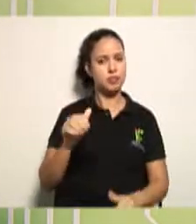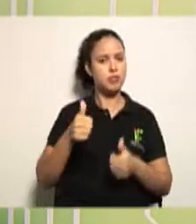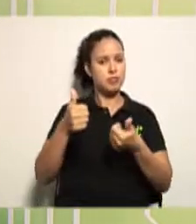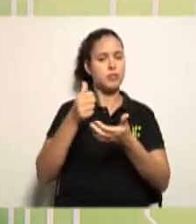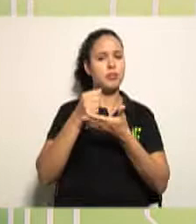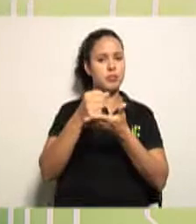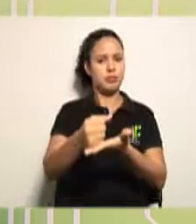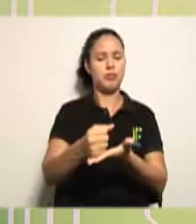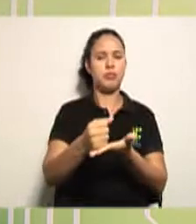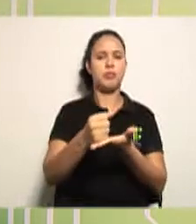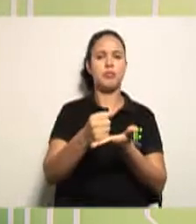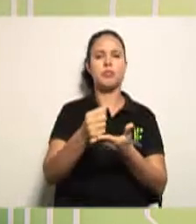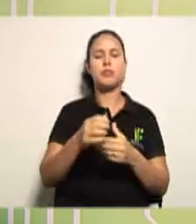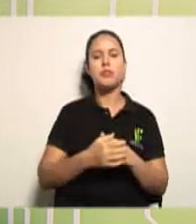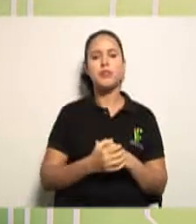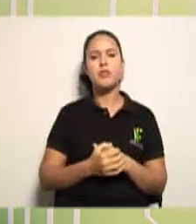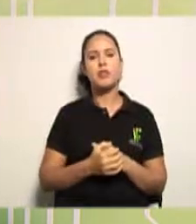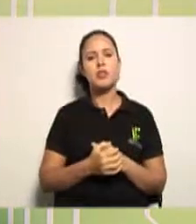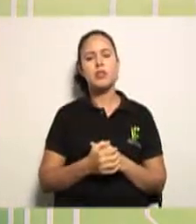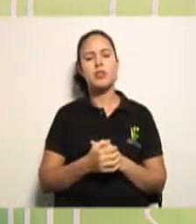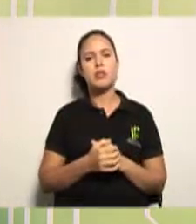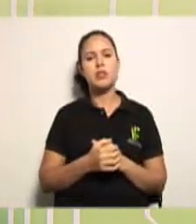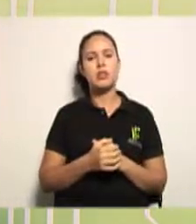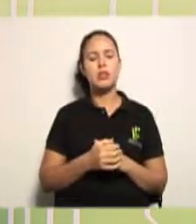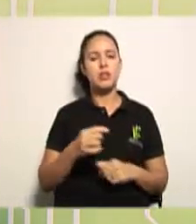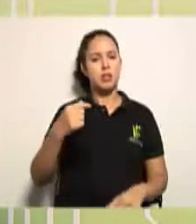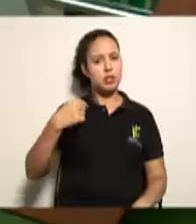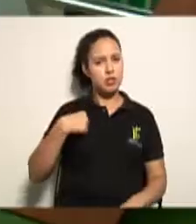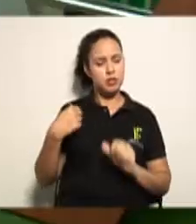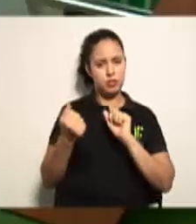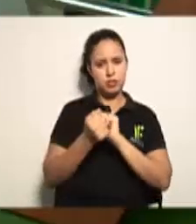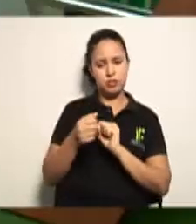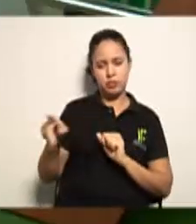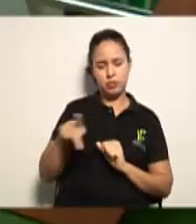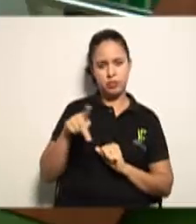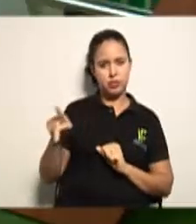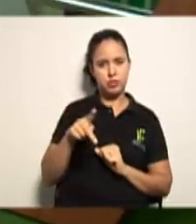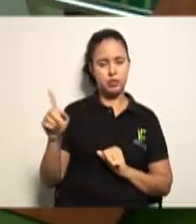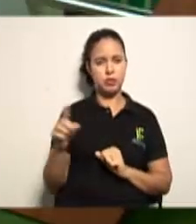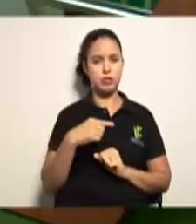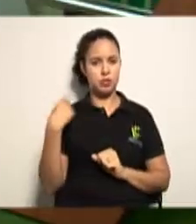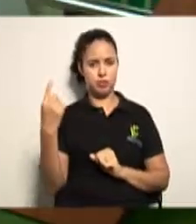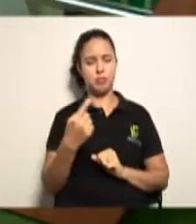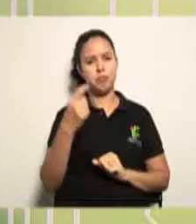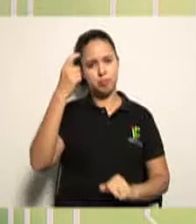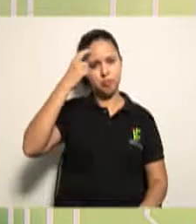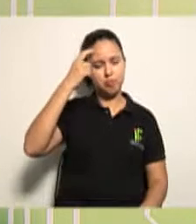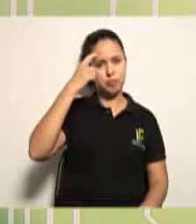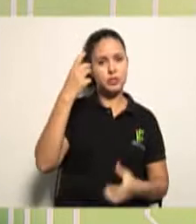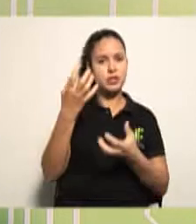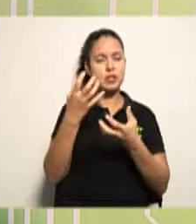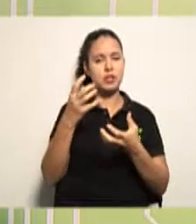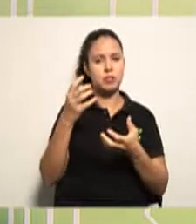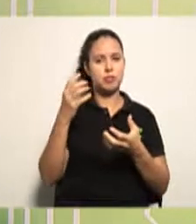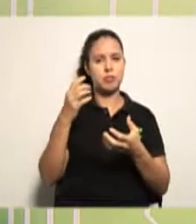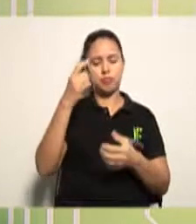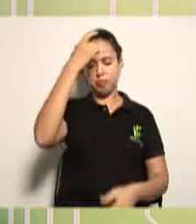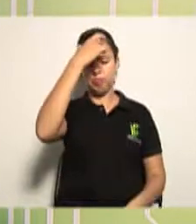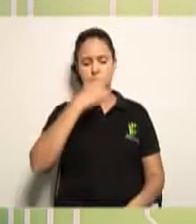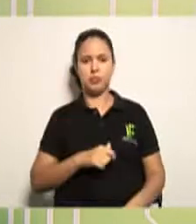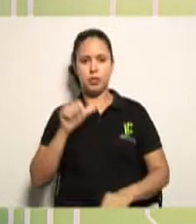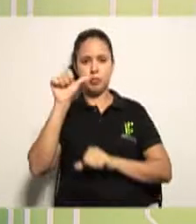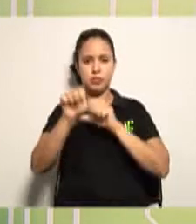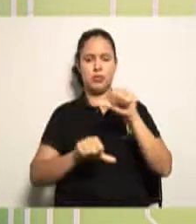para vocês. Primeiramente, tanto eu quanto a professora Maraí, nós queremos que provoque mudanças em vocês enquanto